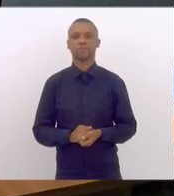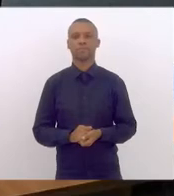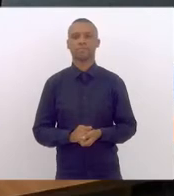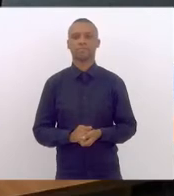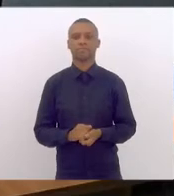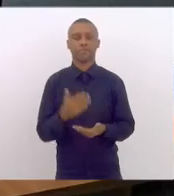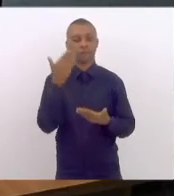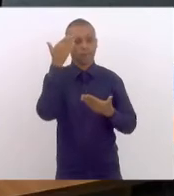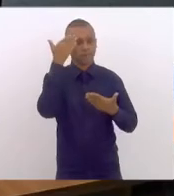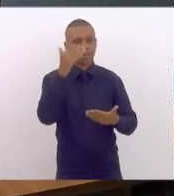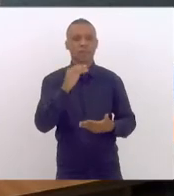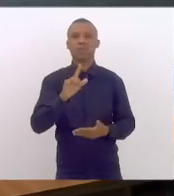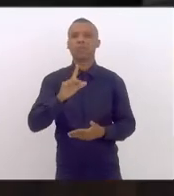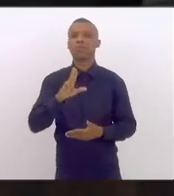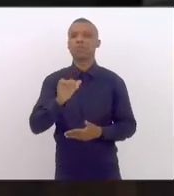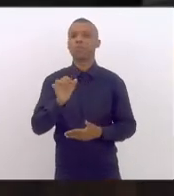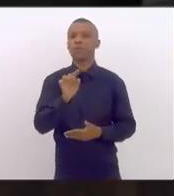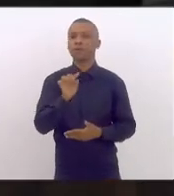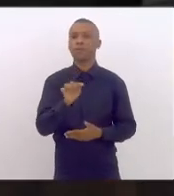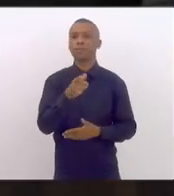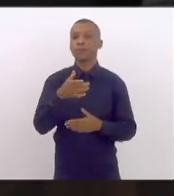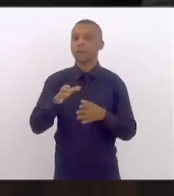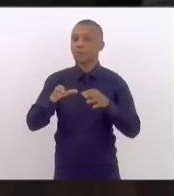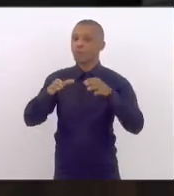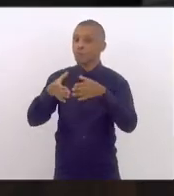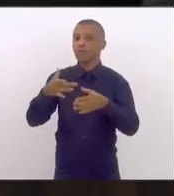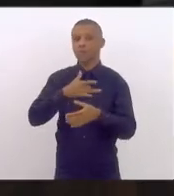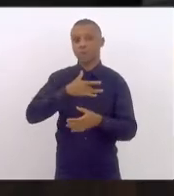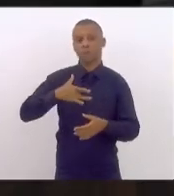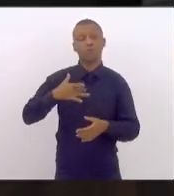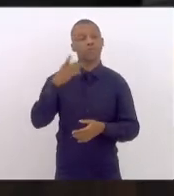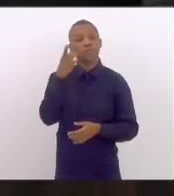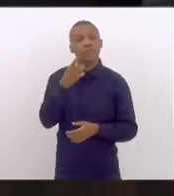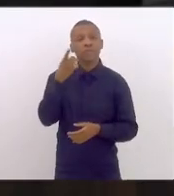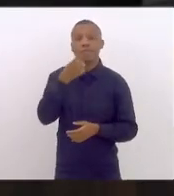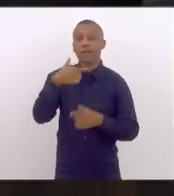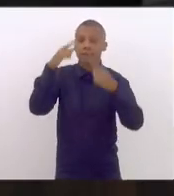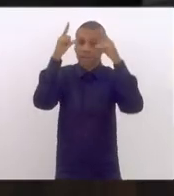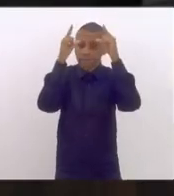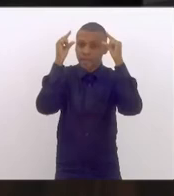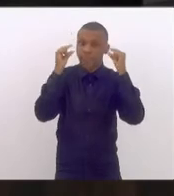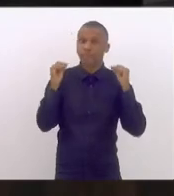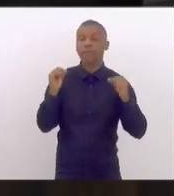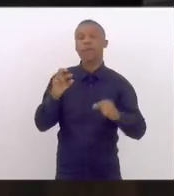Obrigado Luiz pela comissão de saúde deputada enfermeira Rejane